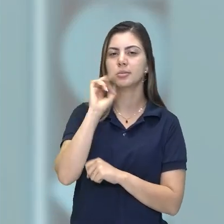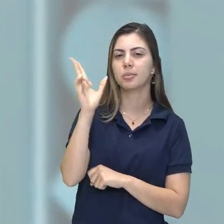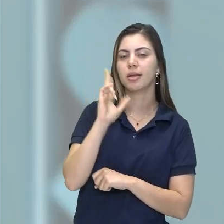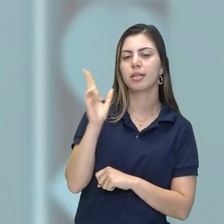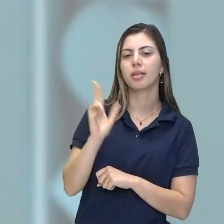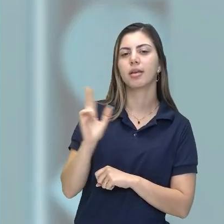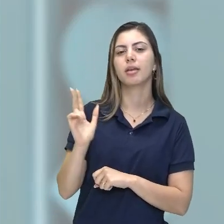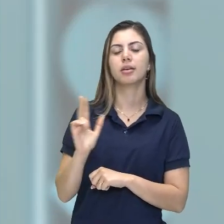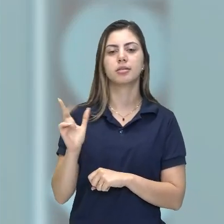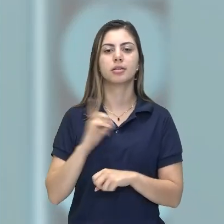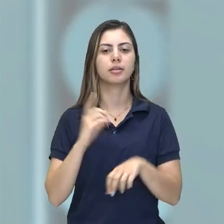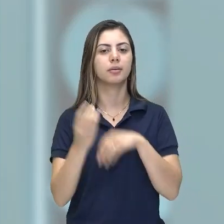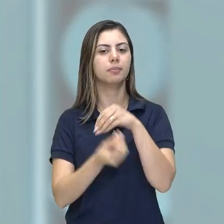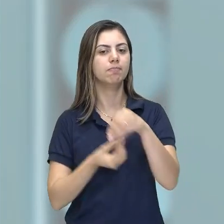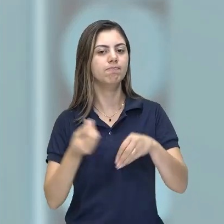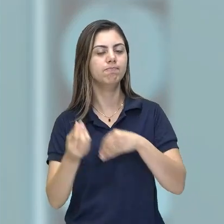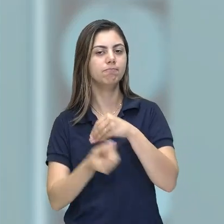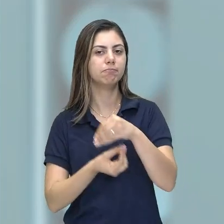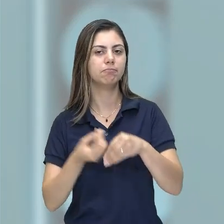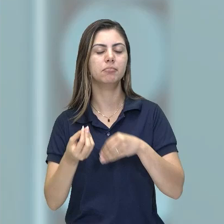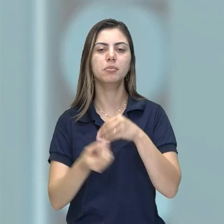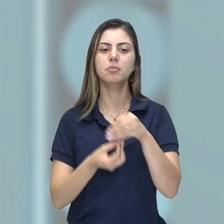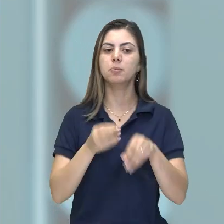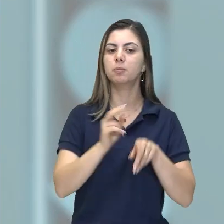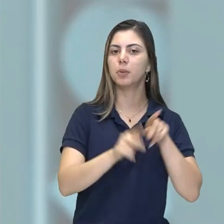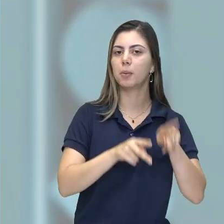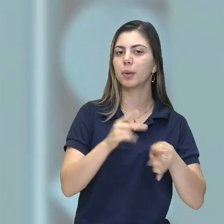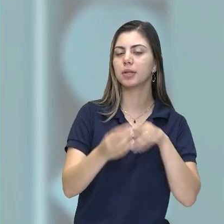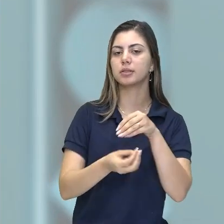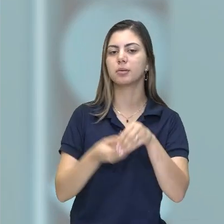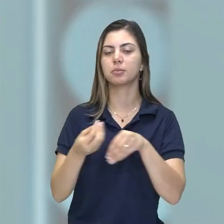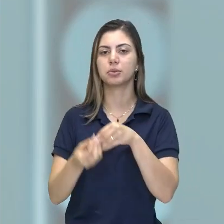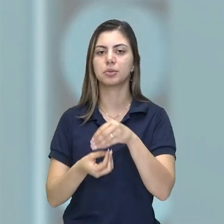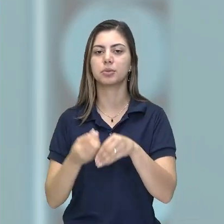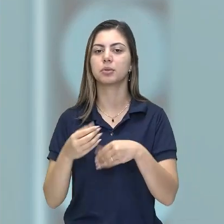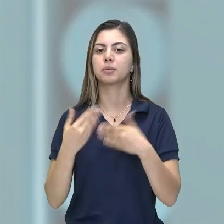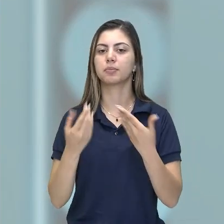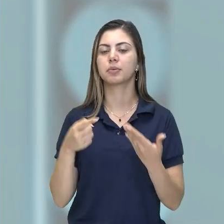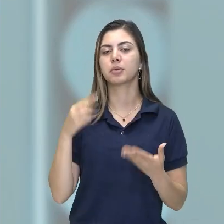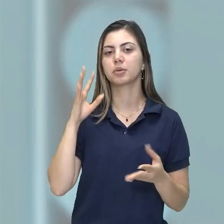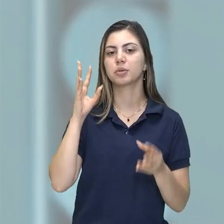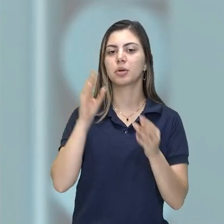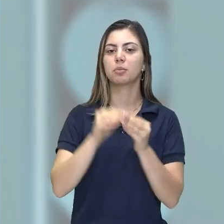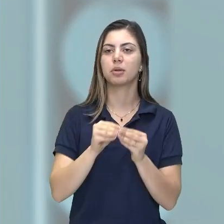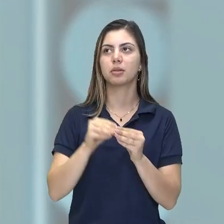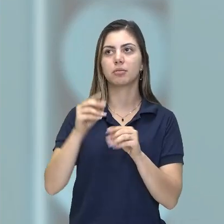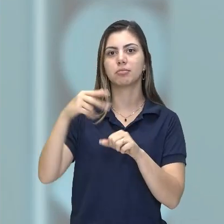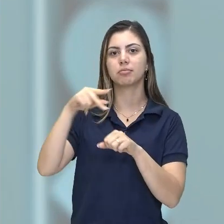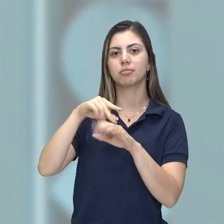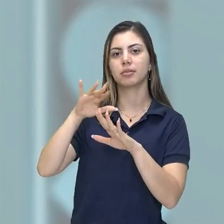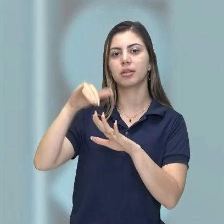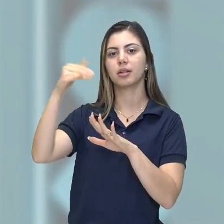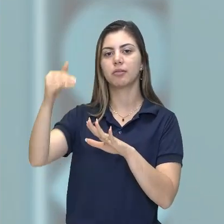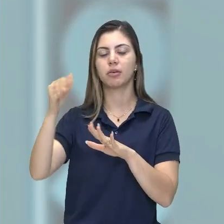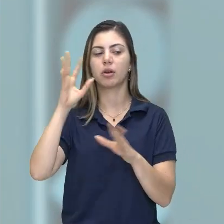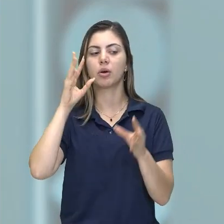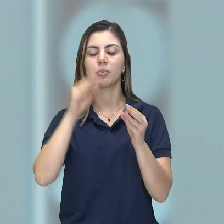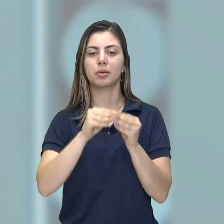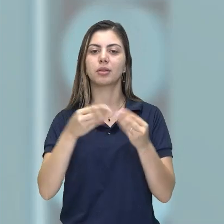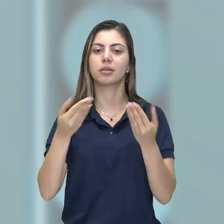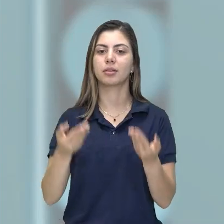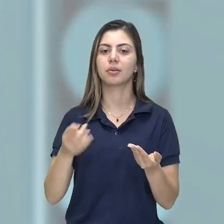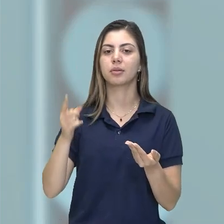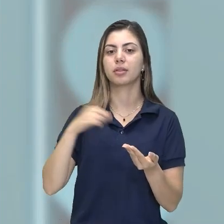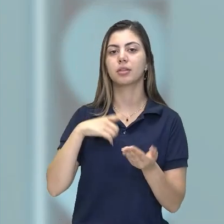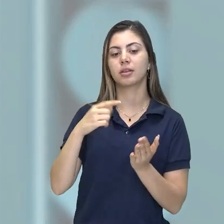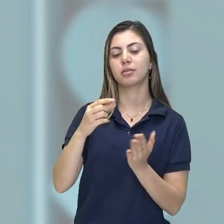a mistura étnico-racial, tudo isso que se compreende, principalmente lá fora sobre o Brasil, acaba sendo representado